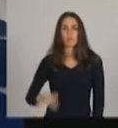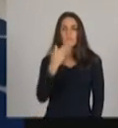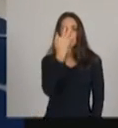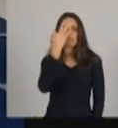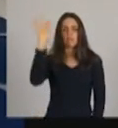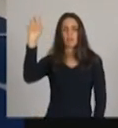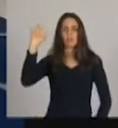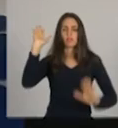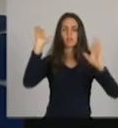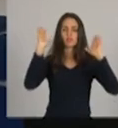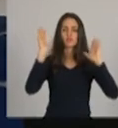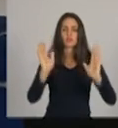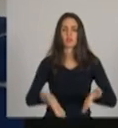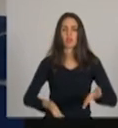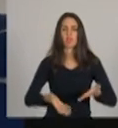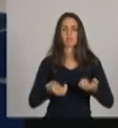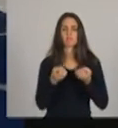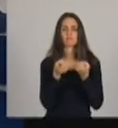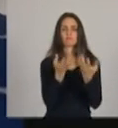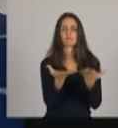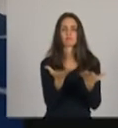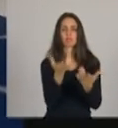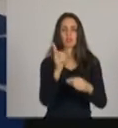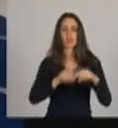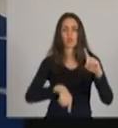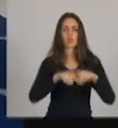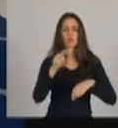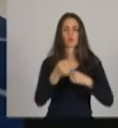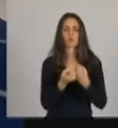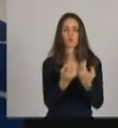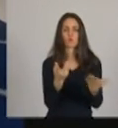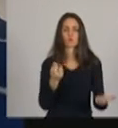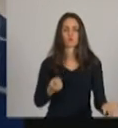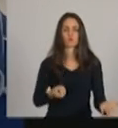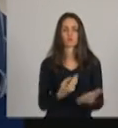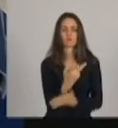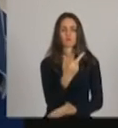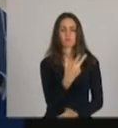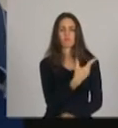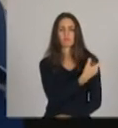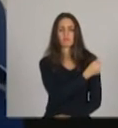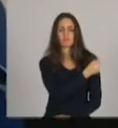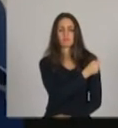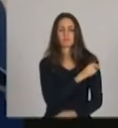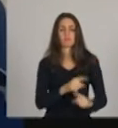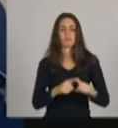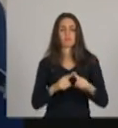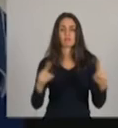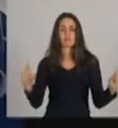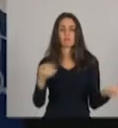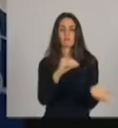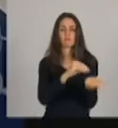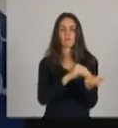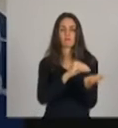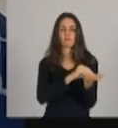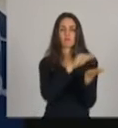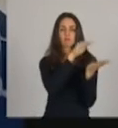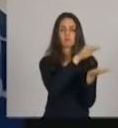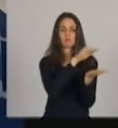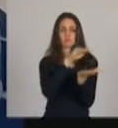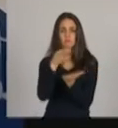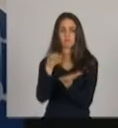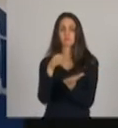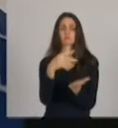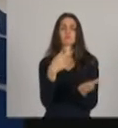portas. Recursos existem abundantemente para comprar vacina, mas existem dificuldades na sua compra, na